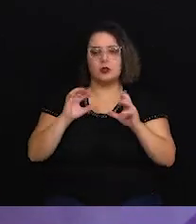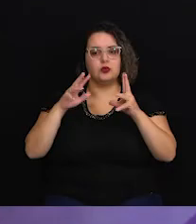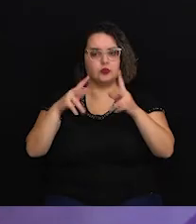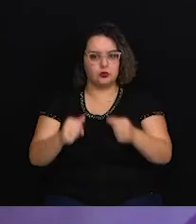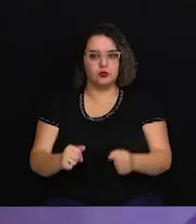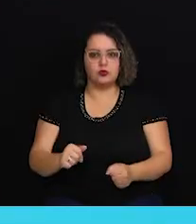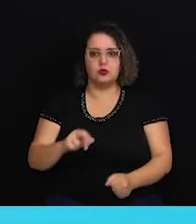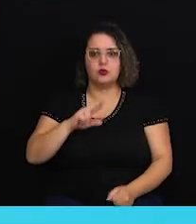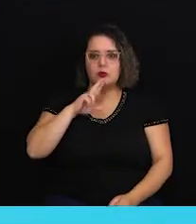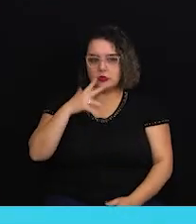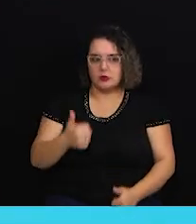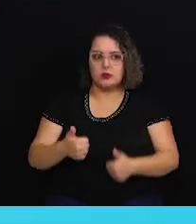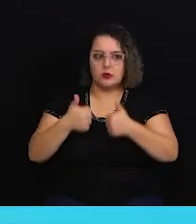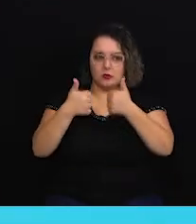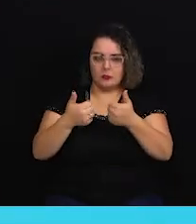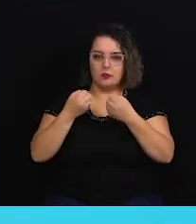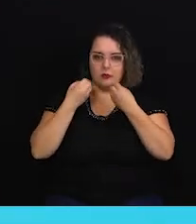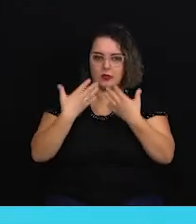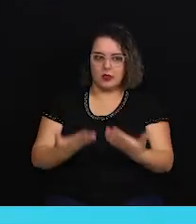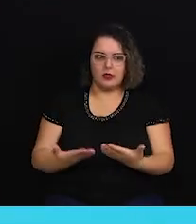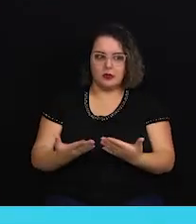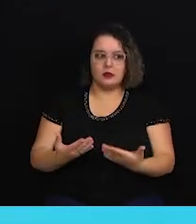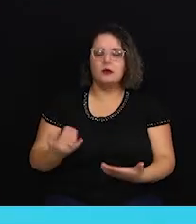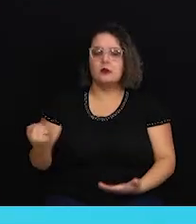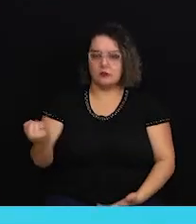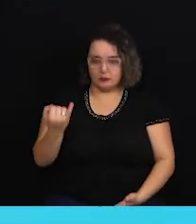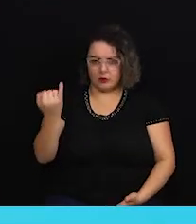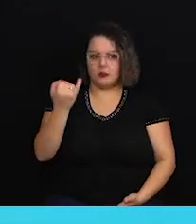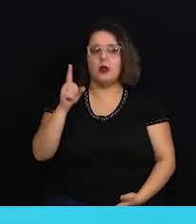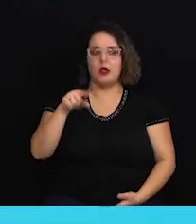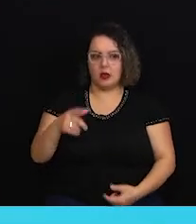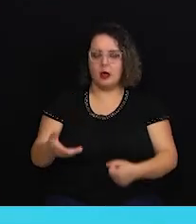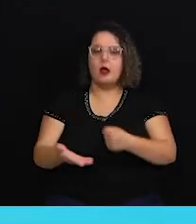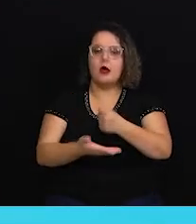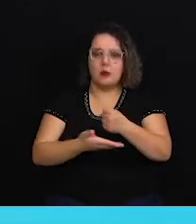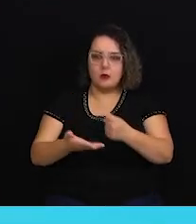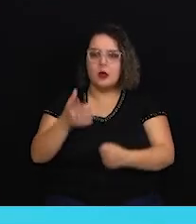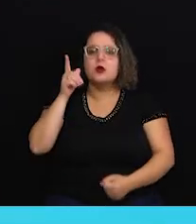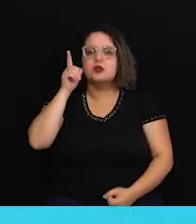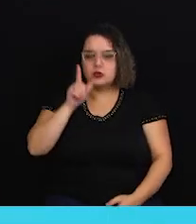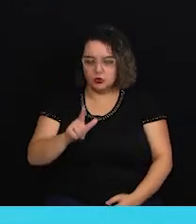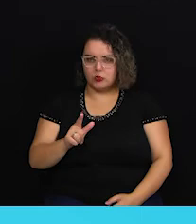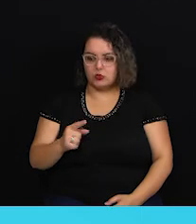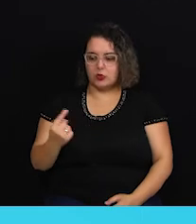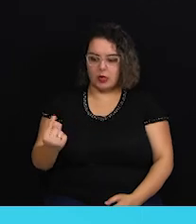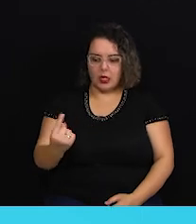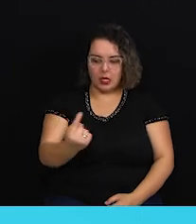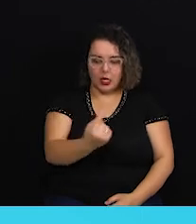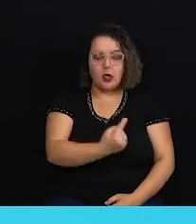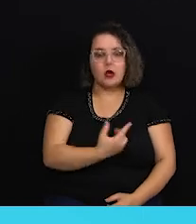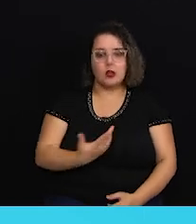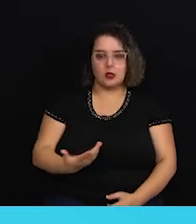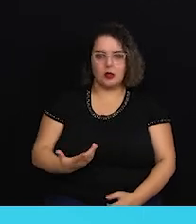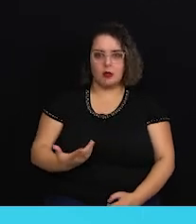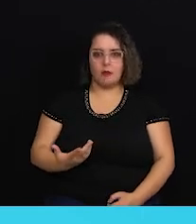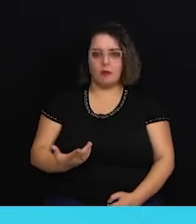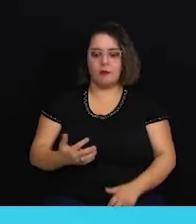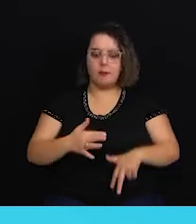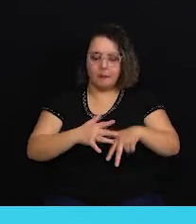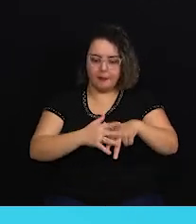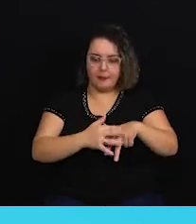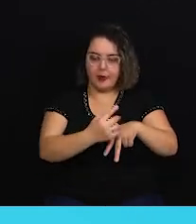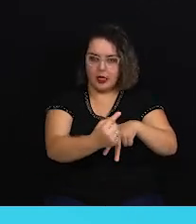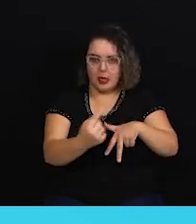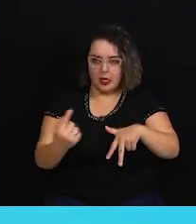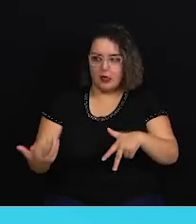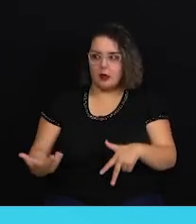bem. Perfeito, é fundamental isso. Isso aí é a base para a gente conseguir individualizar, ou seja, é como aquela coisa. É